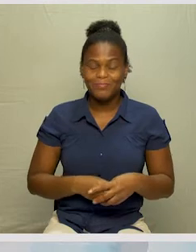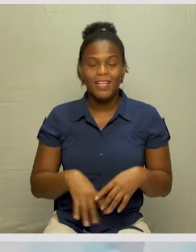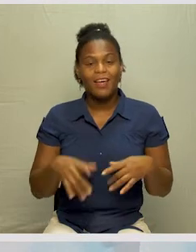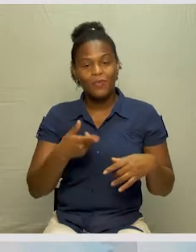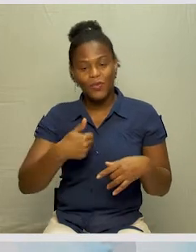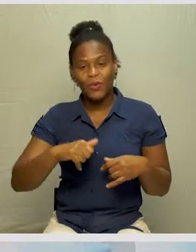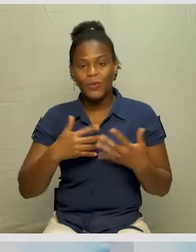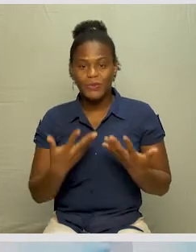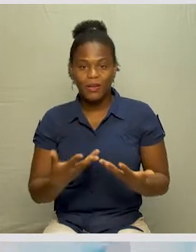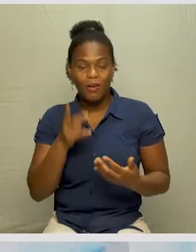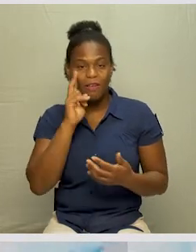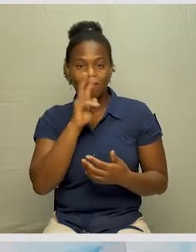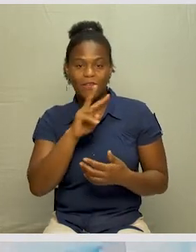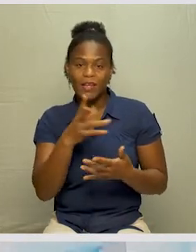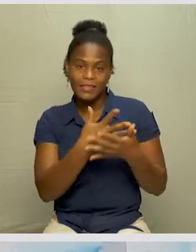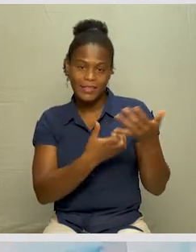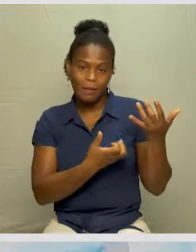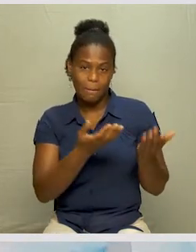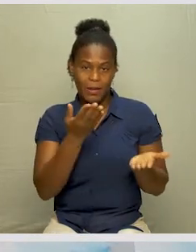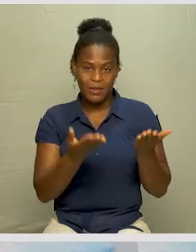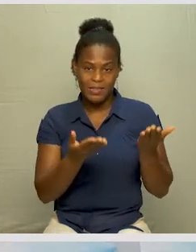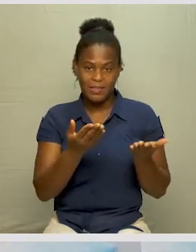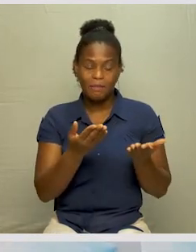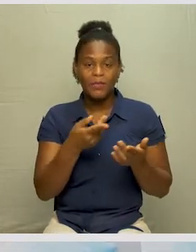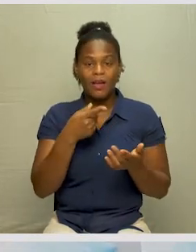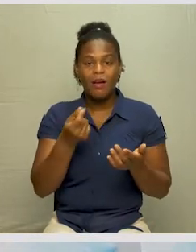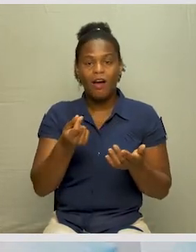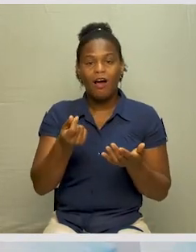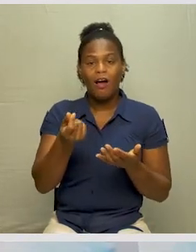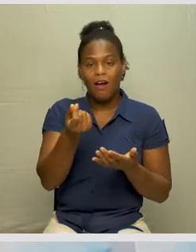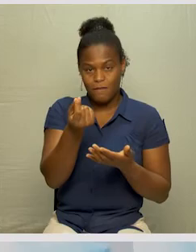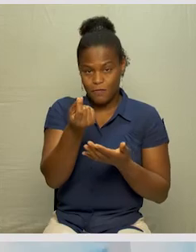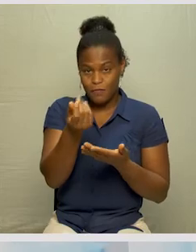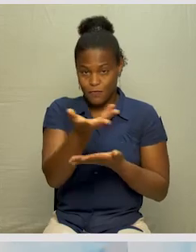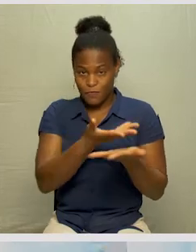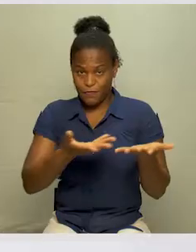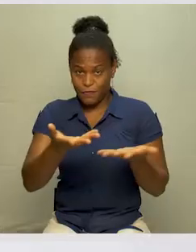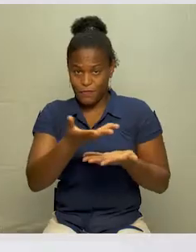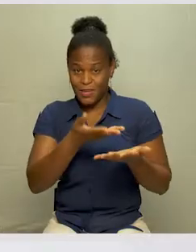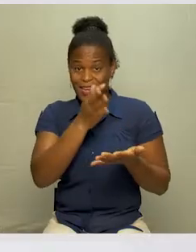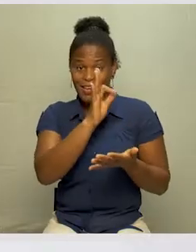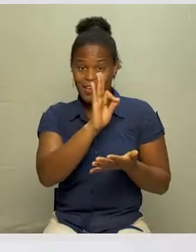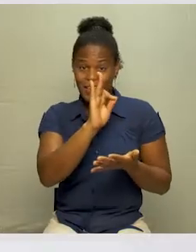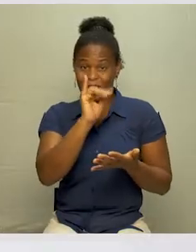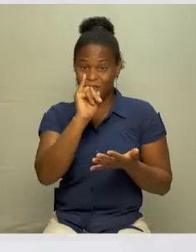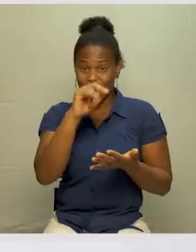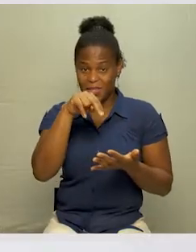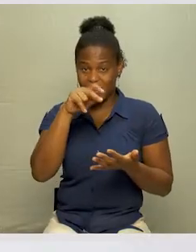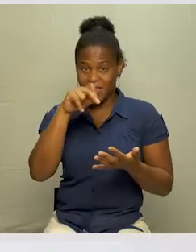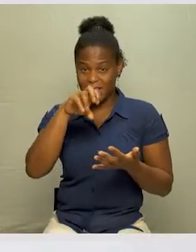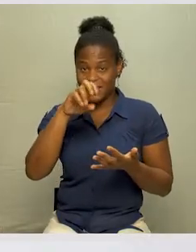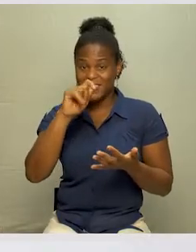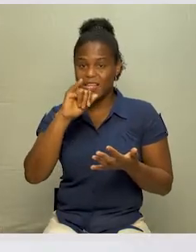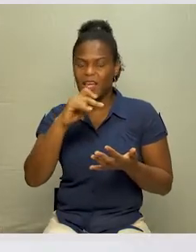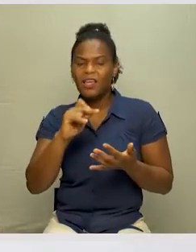Agora vamos ver o saldo da balança financeira. O que significa quando tem um saldo